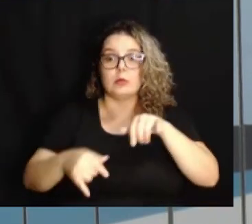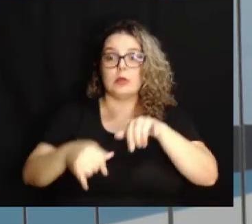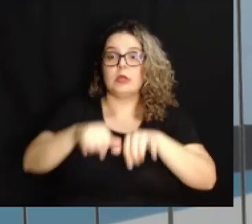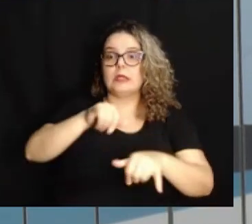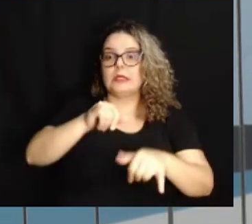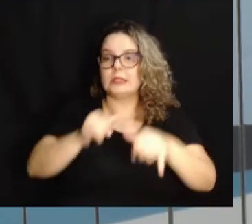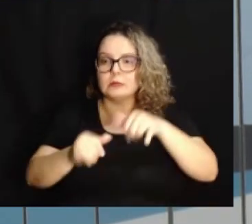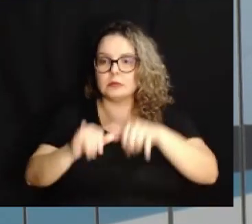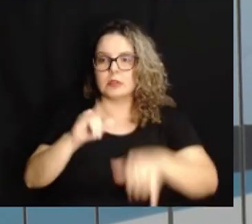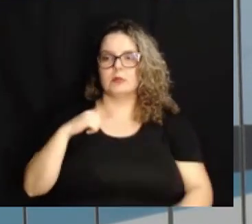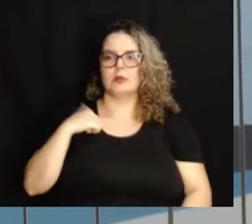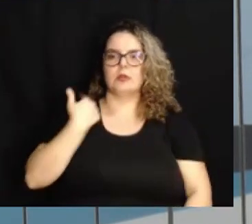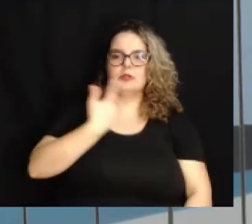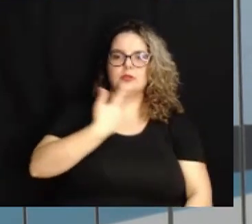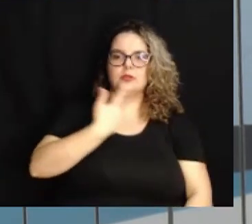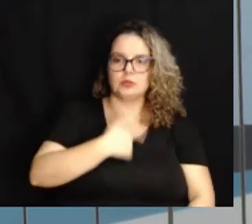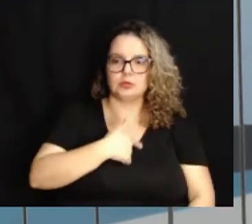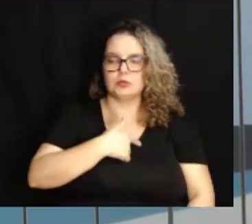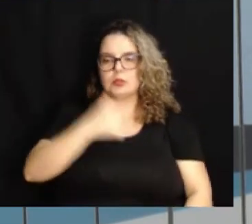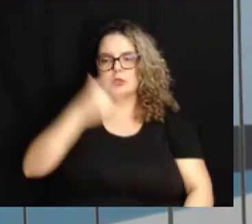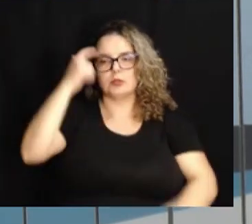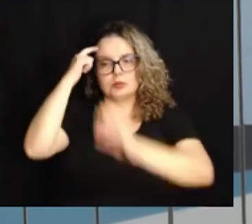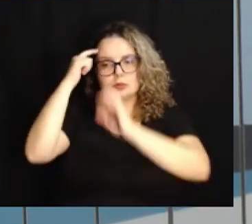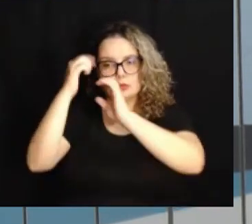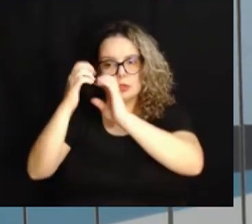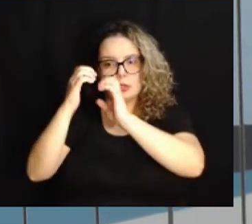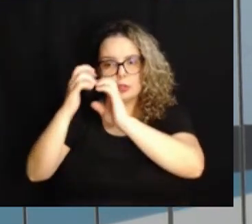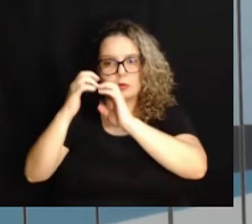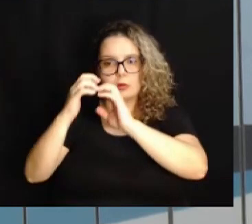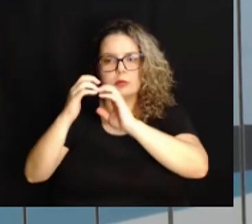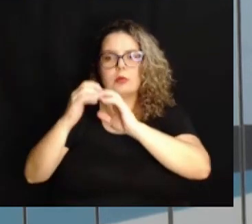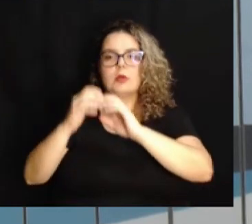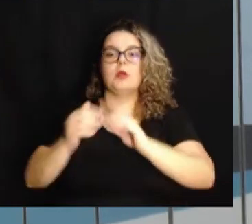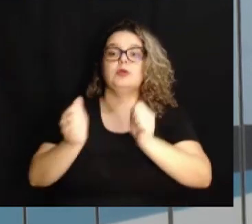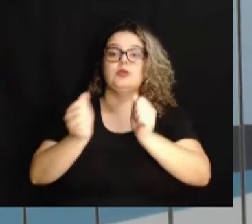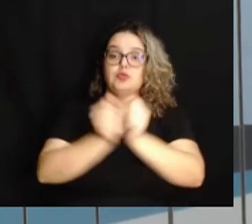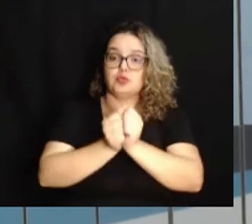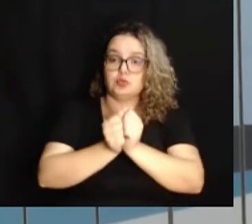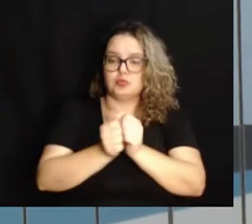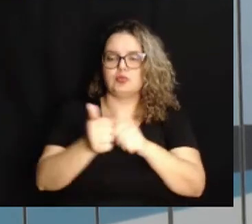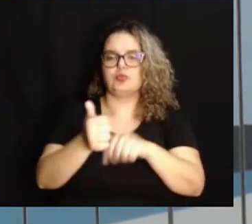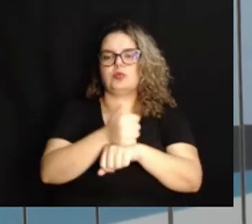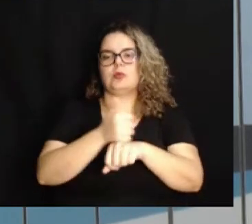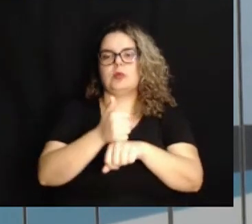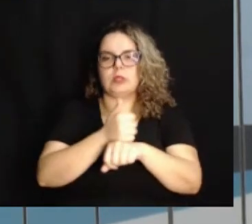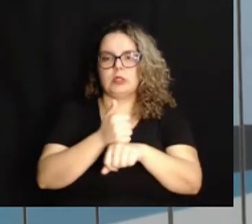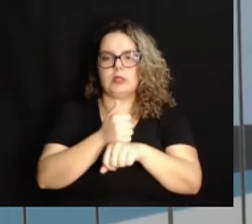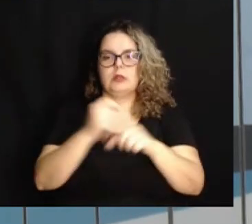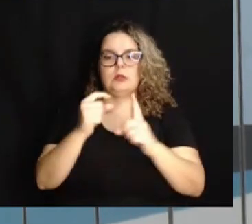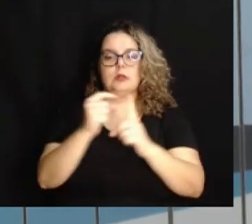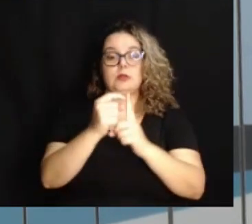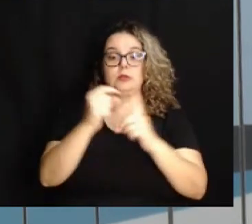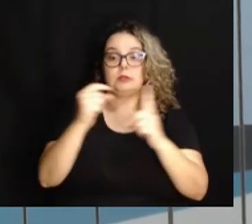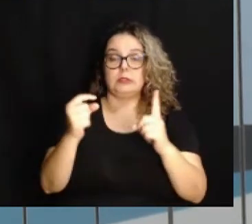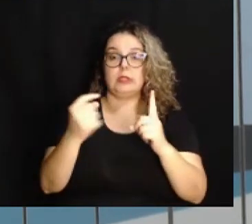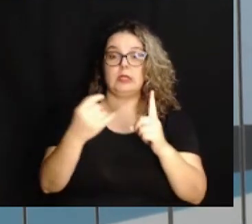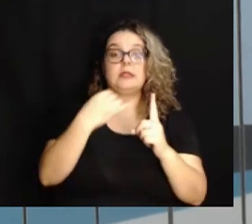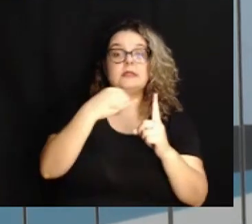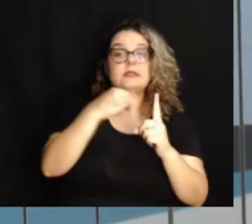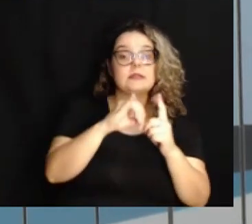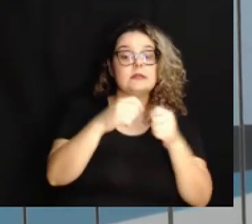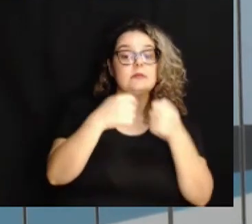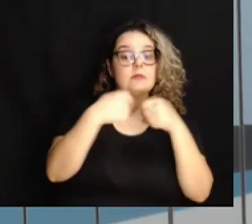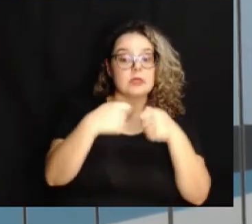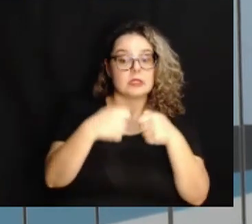de tratamento, e um tratamento com um profissional. Então, essa questão da frase, né, se precisar, peça ajuda, é muito importante a